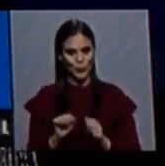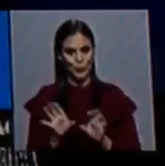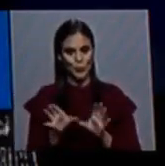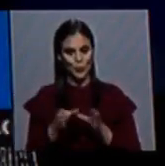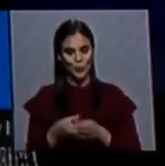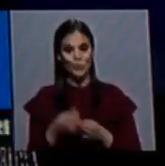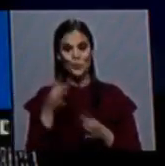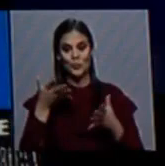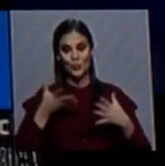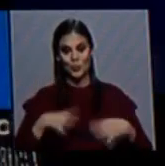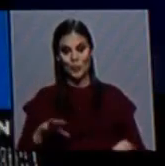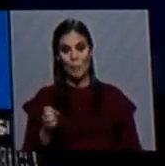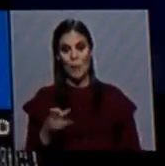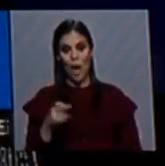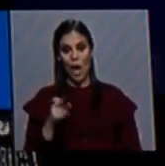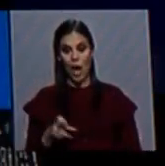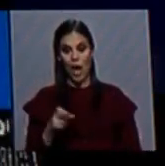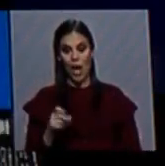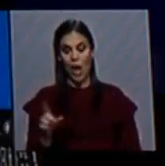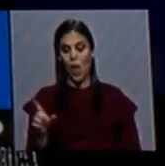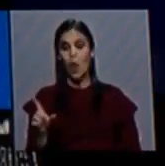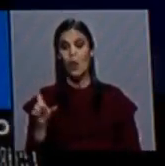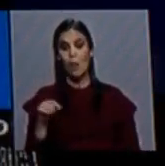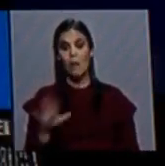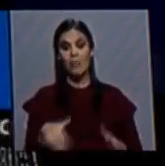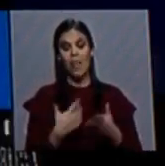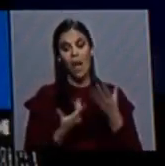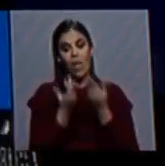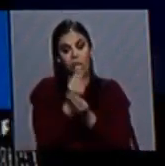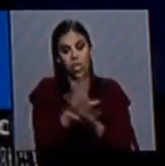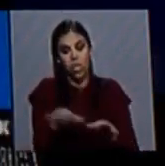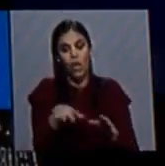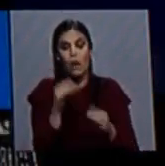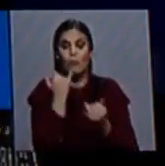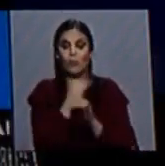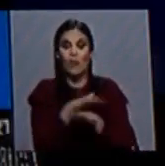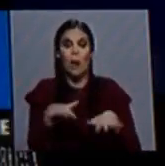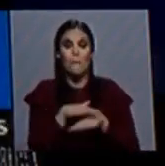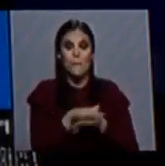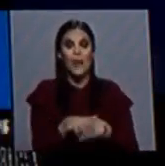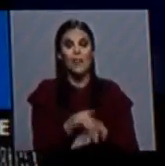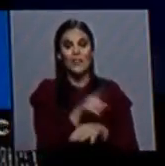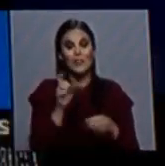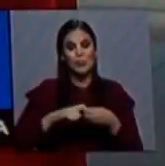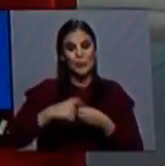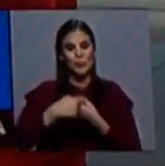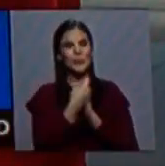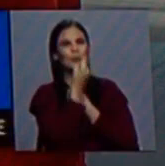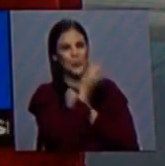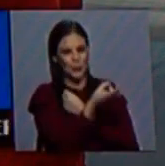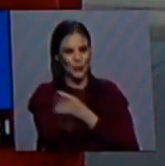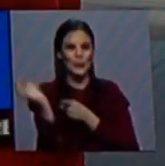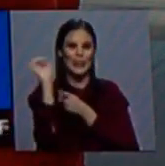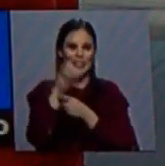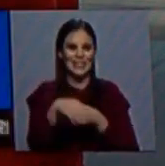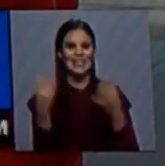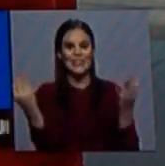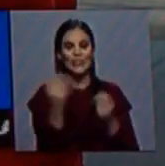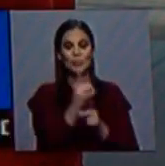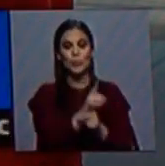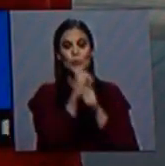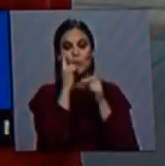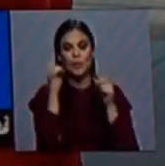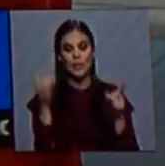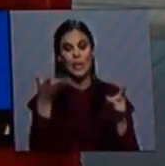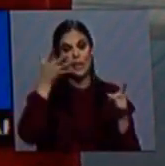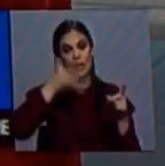no Barreiro, a quem também já demos a meninos que não têm possibilidade de ir à praia. Nós temos inúmeras parcerias, realmente, deixando